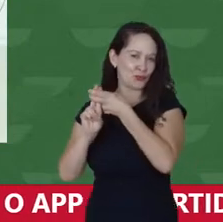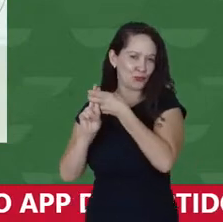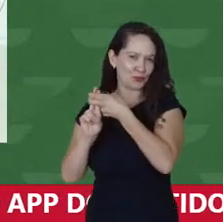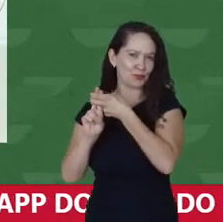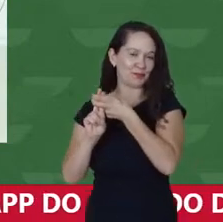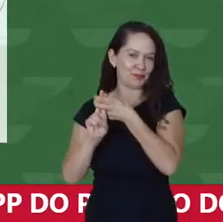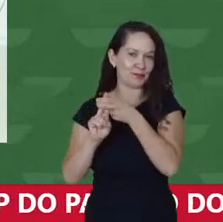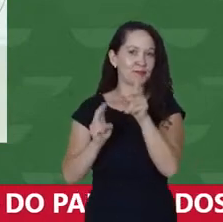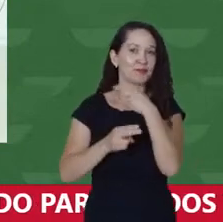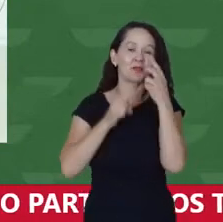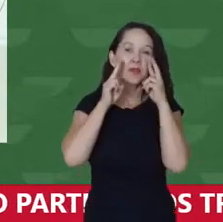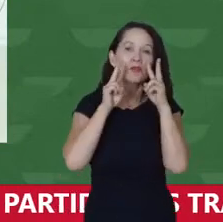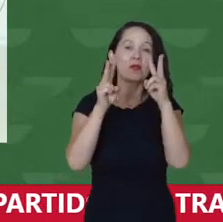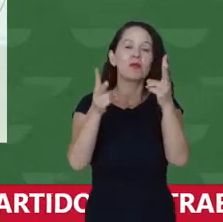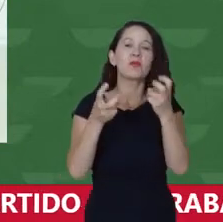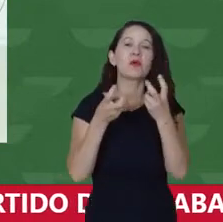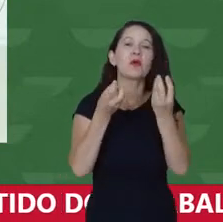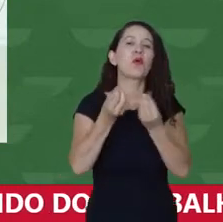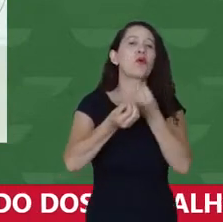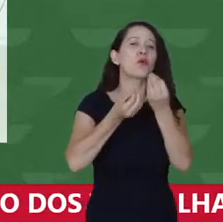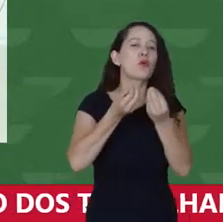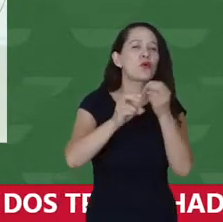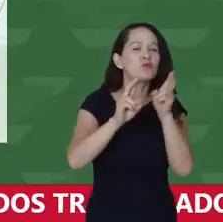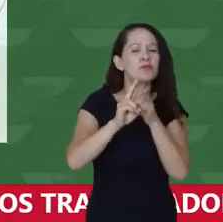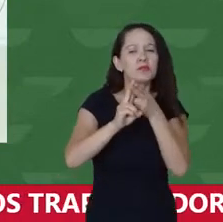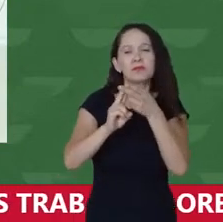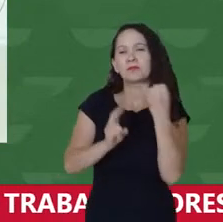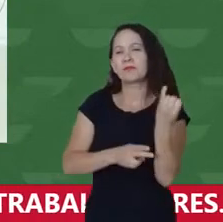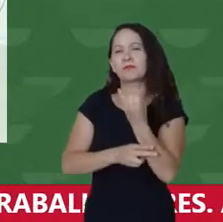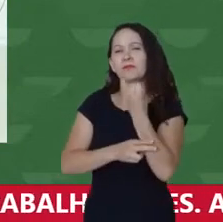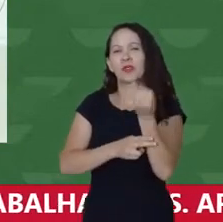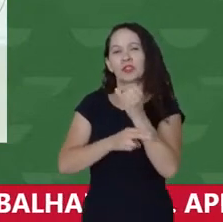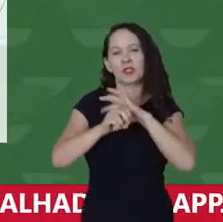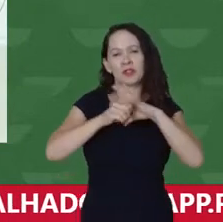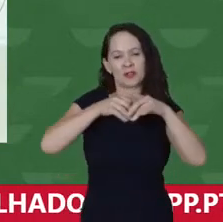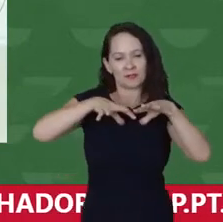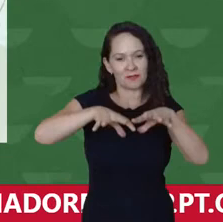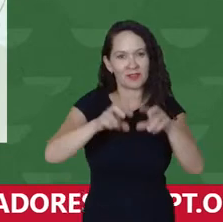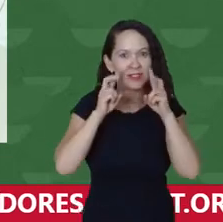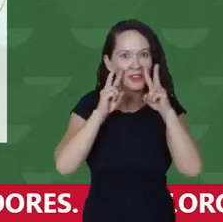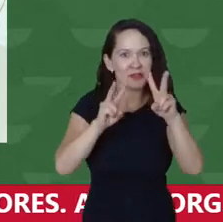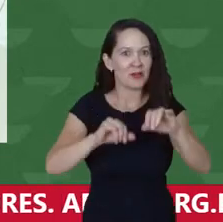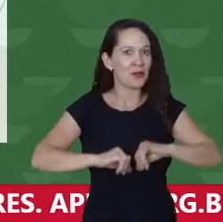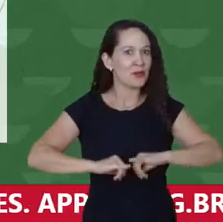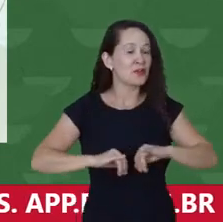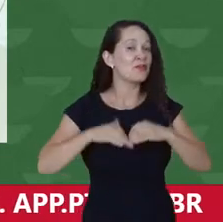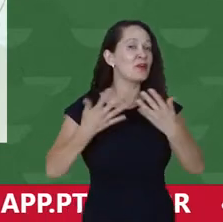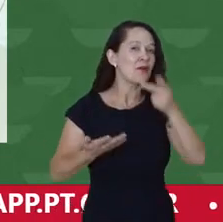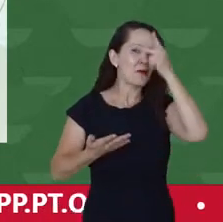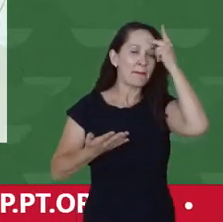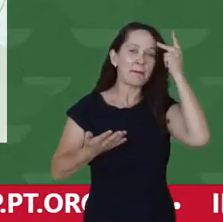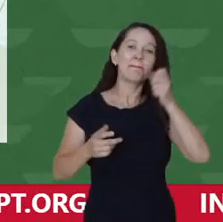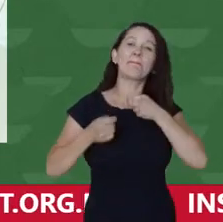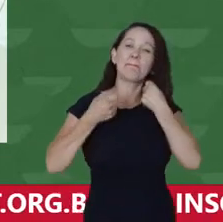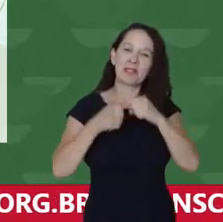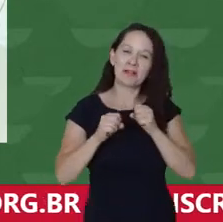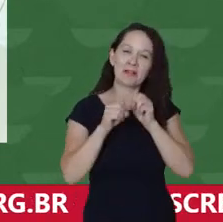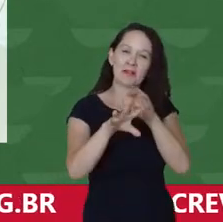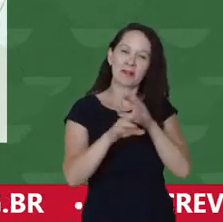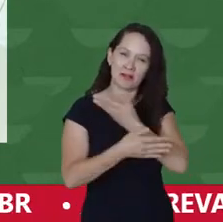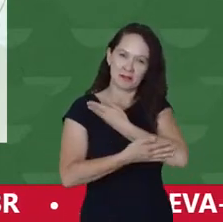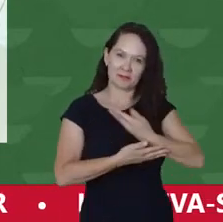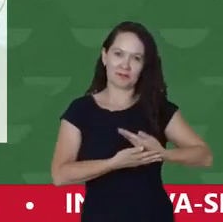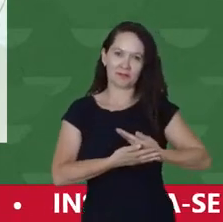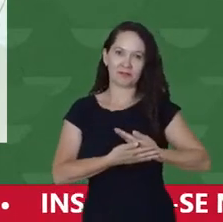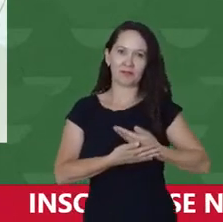SUS, e nós vimos como ele é importante nesse processo de pandemia, e vão sofrer com isso os que precisam da educação pública,